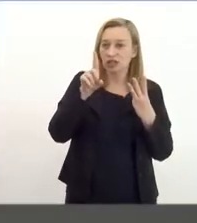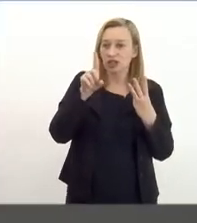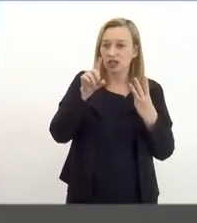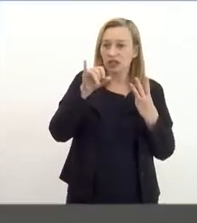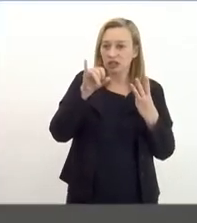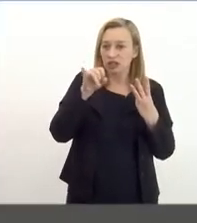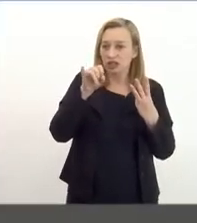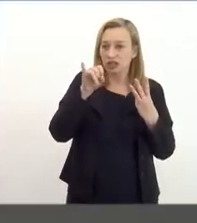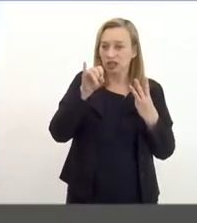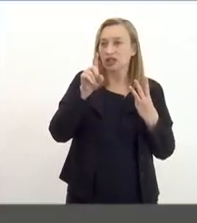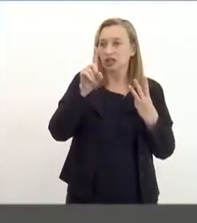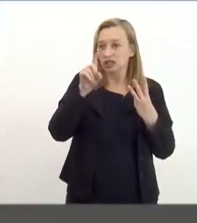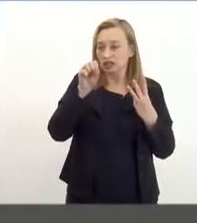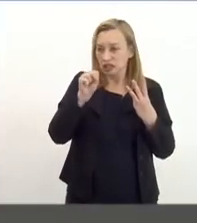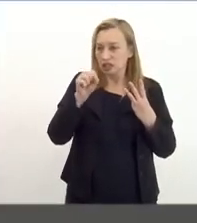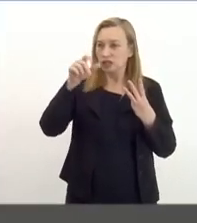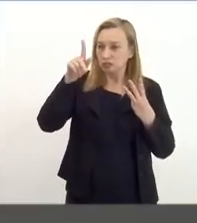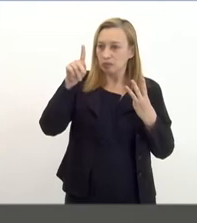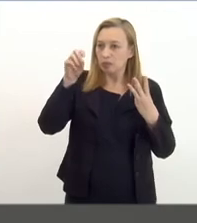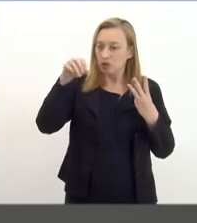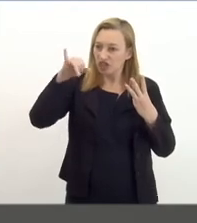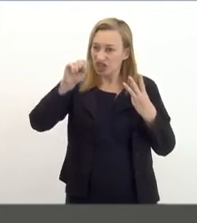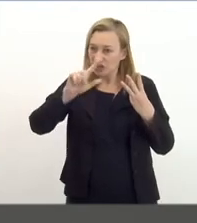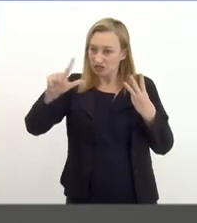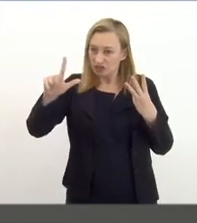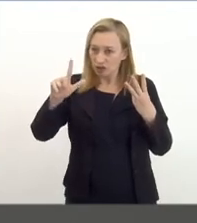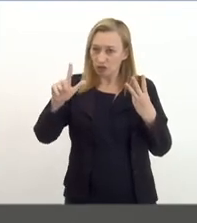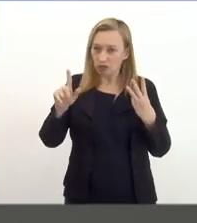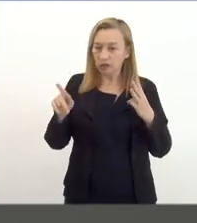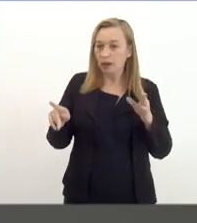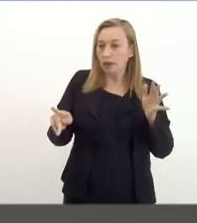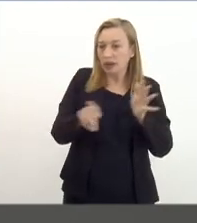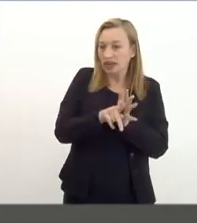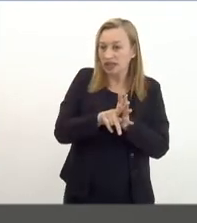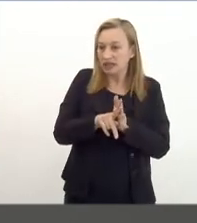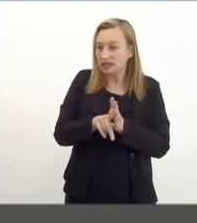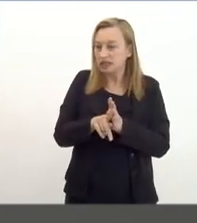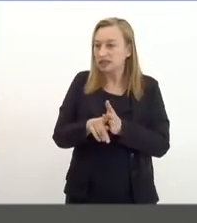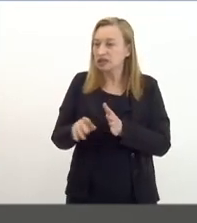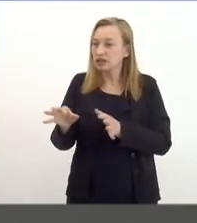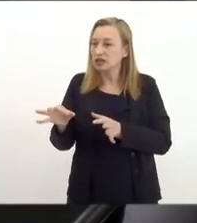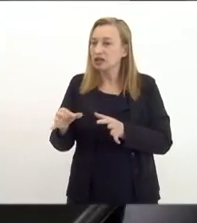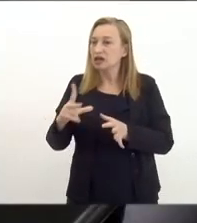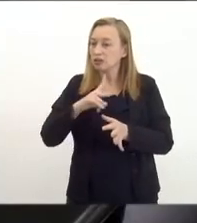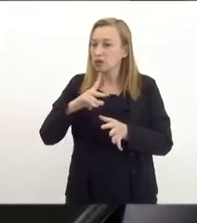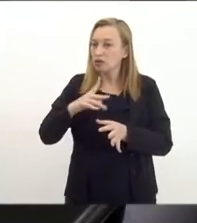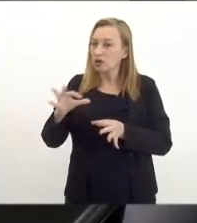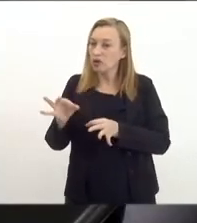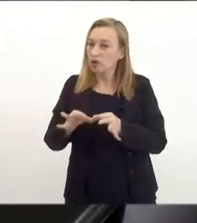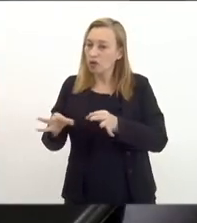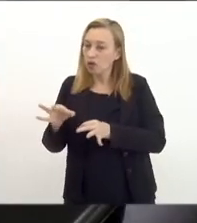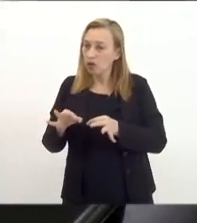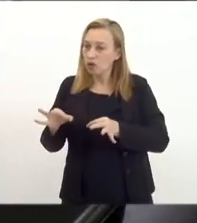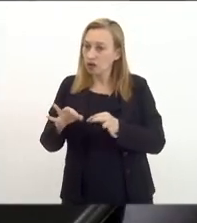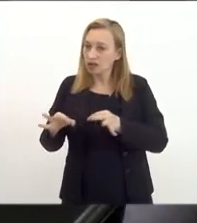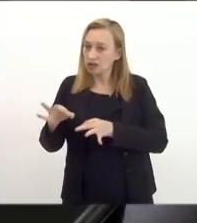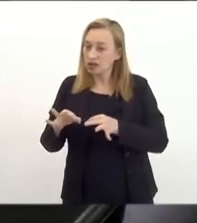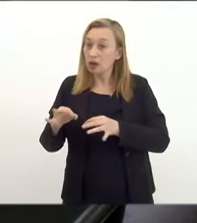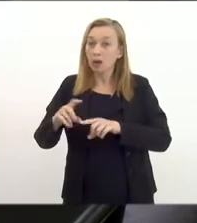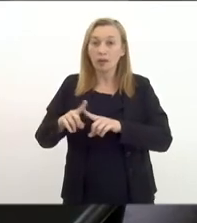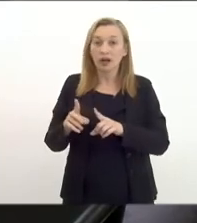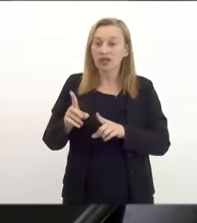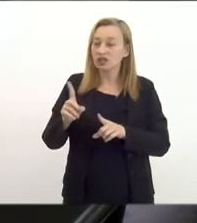aqueles que eles são da própria da própria organização Mas eles são disponíveis porque eles foram invadidos